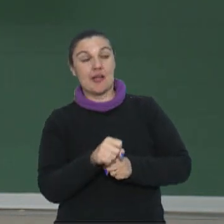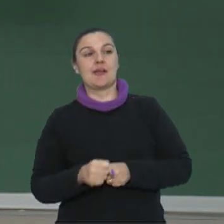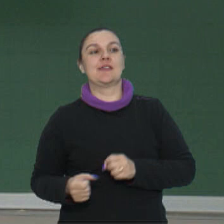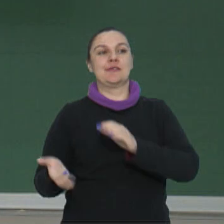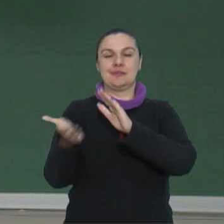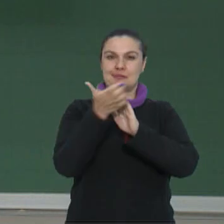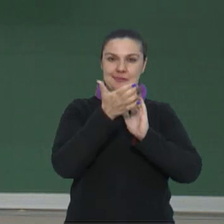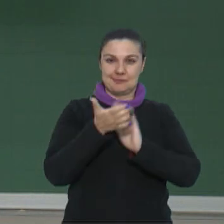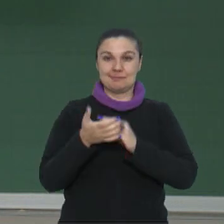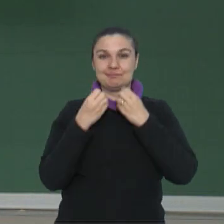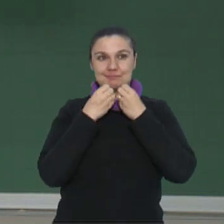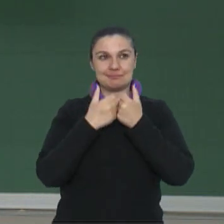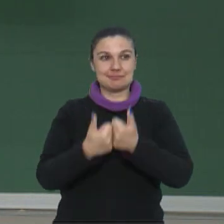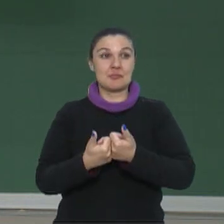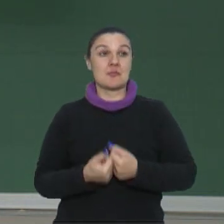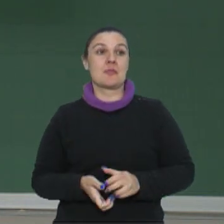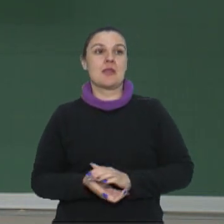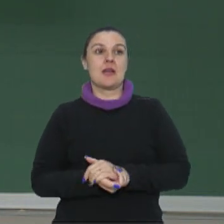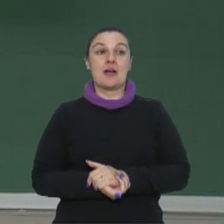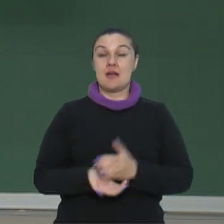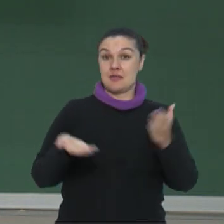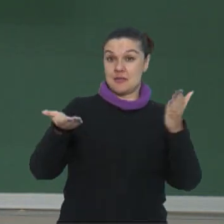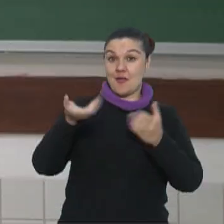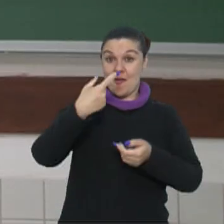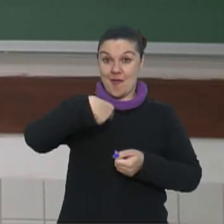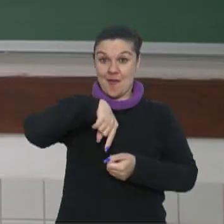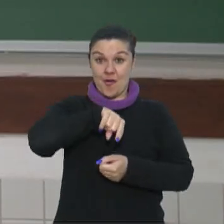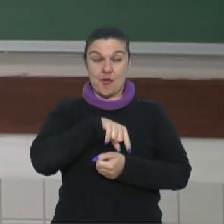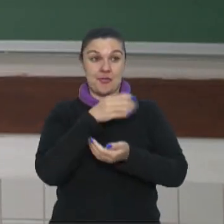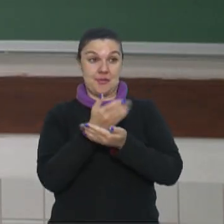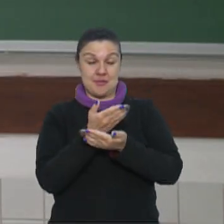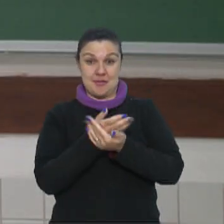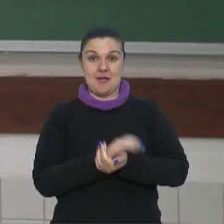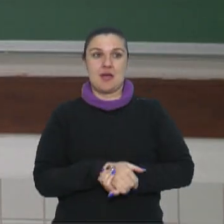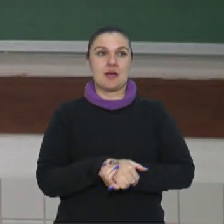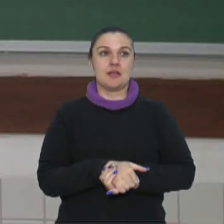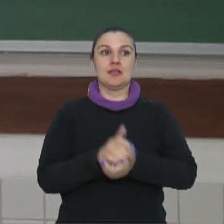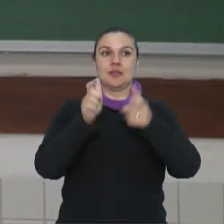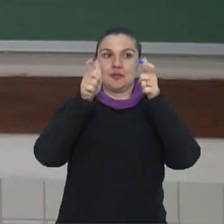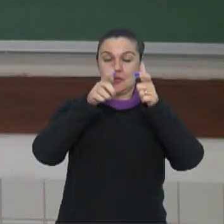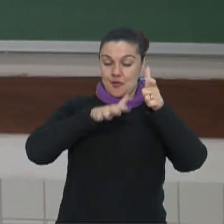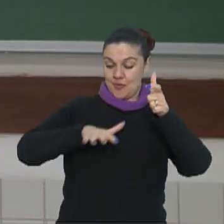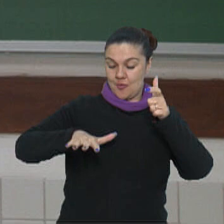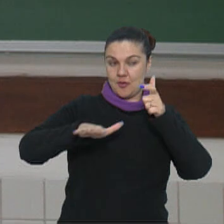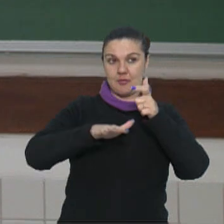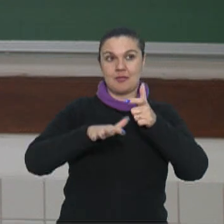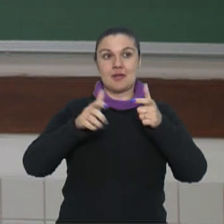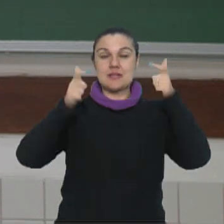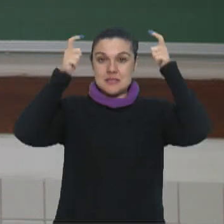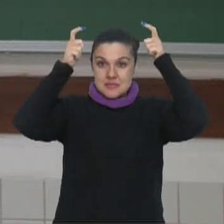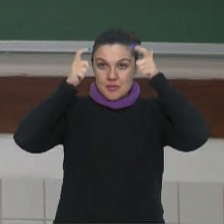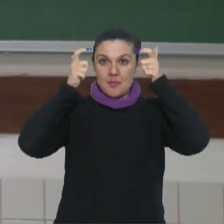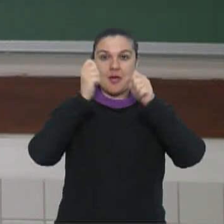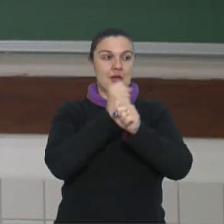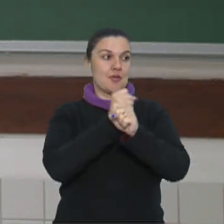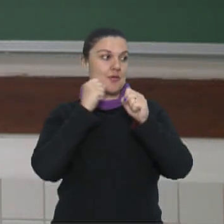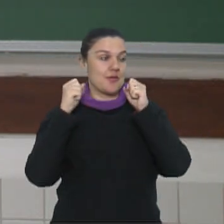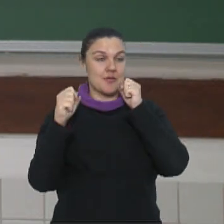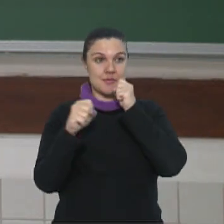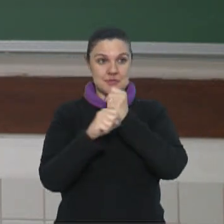Mandaram super bem. Vocês estudaram comigo nessa aula. Localização, império,